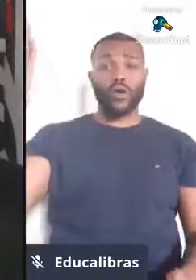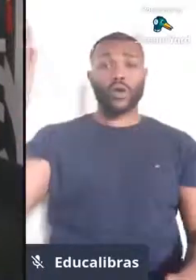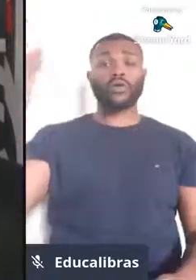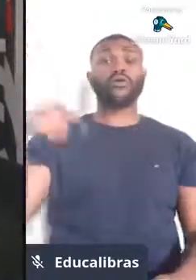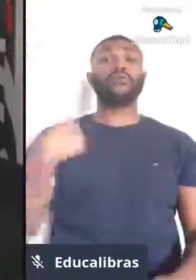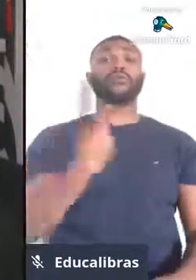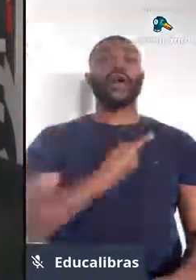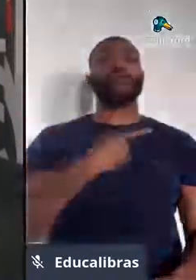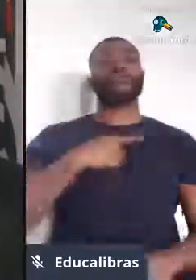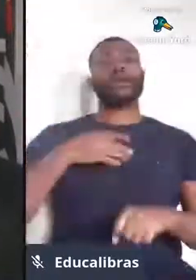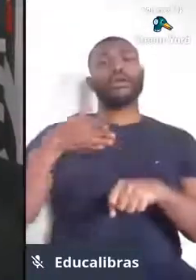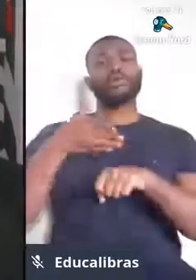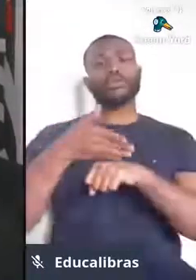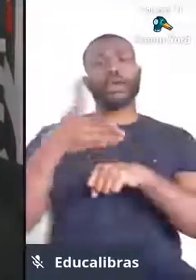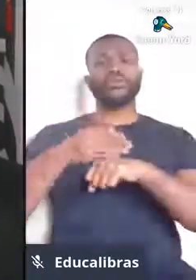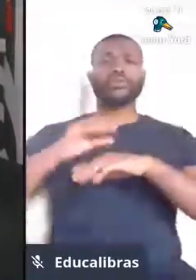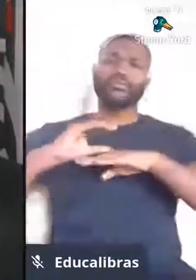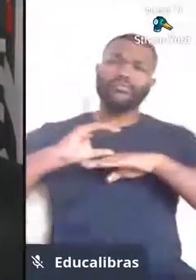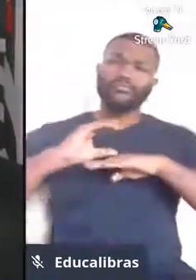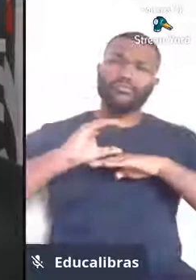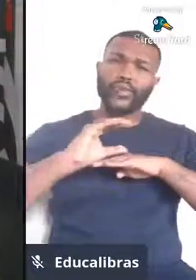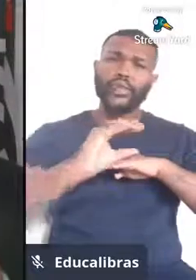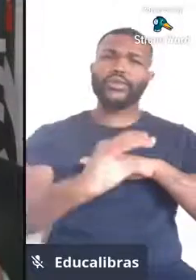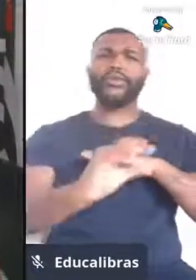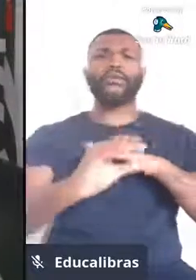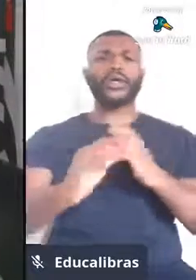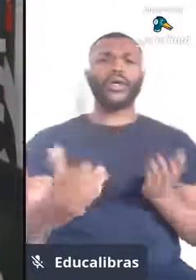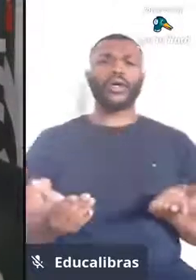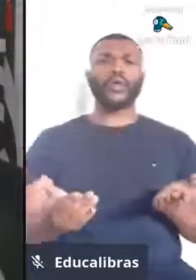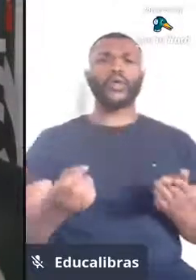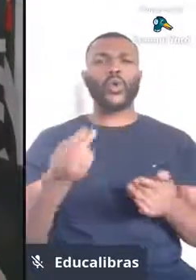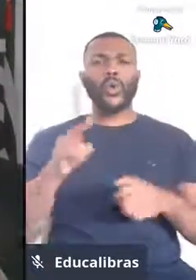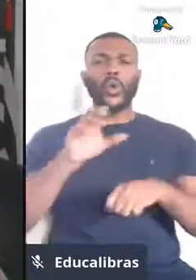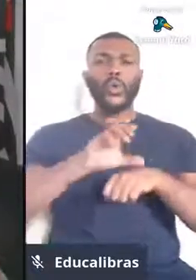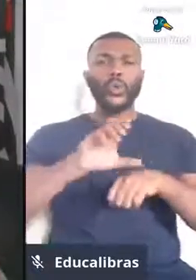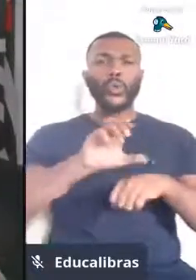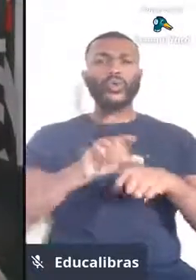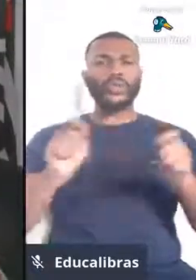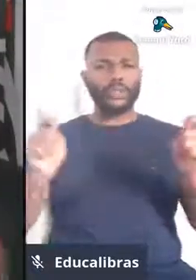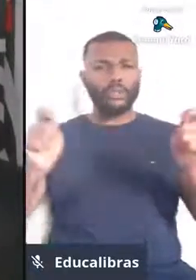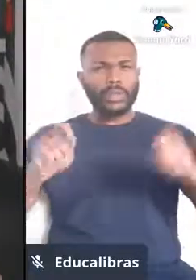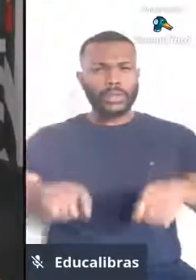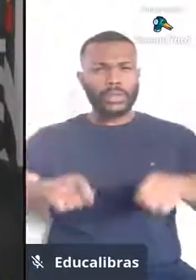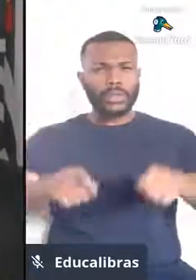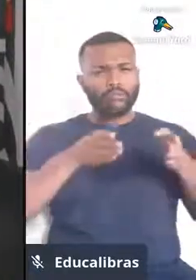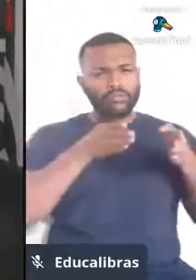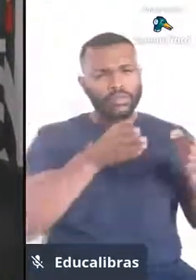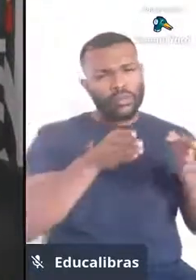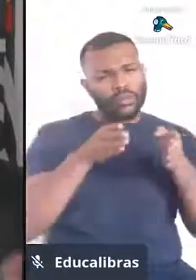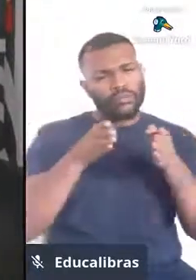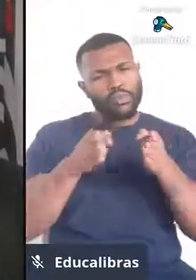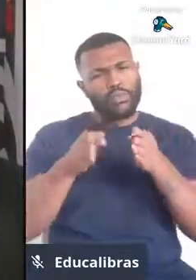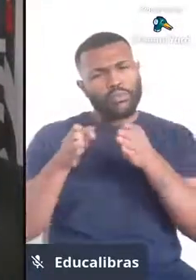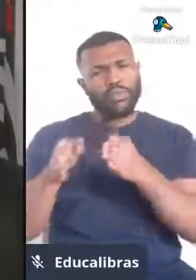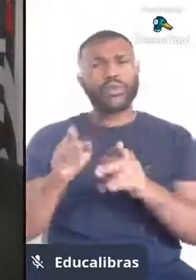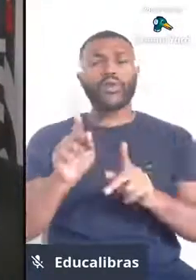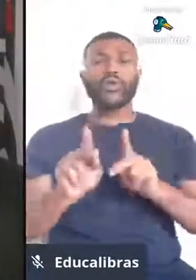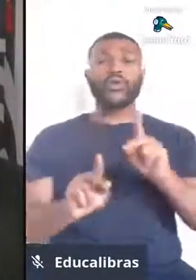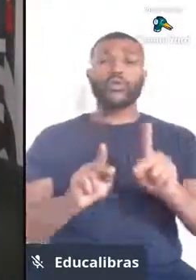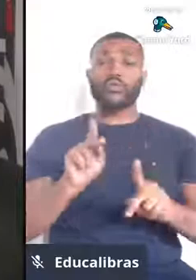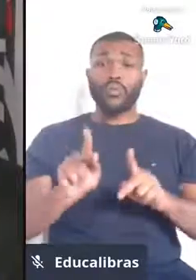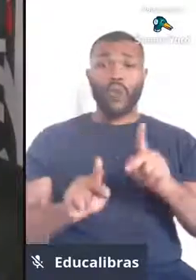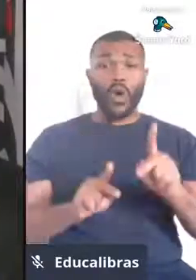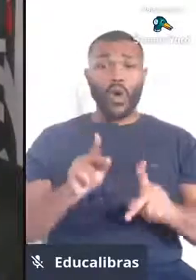a financiamentos específicos, né, ou a capacitações específicas para a população ou para as práticas